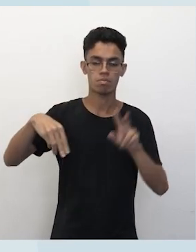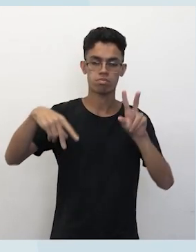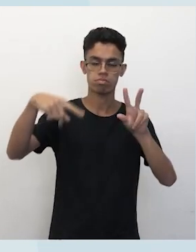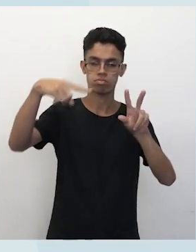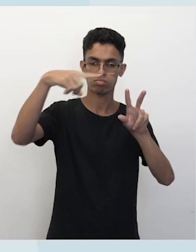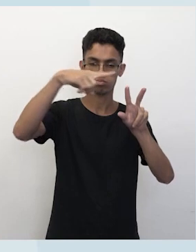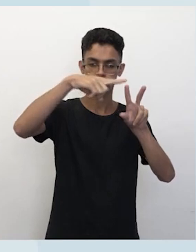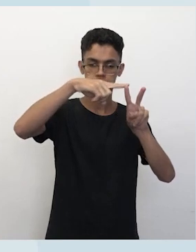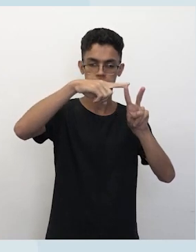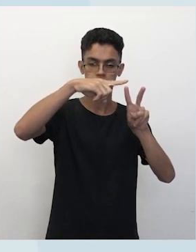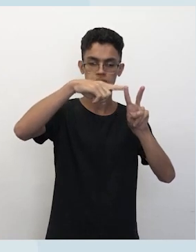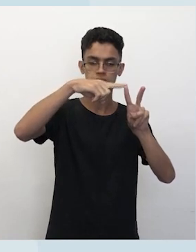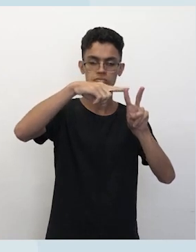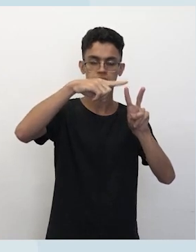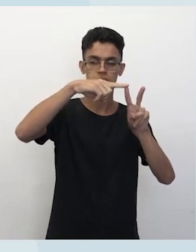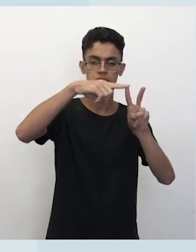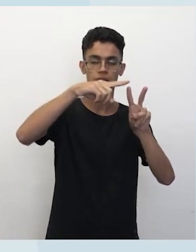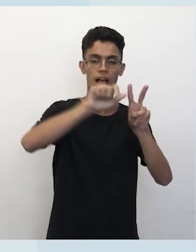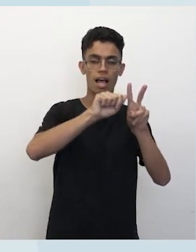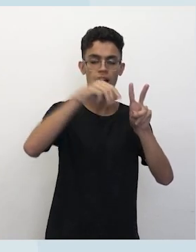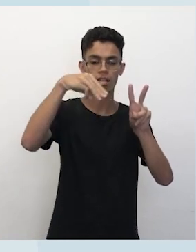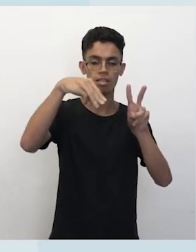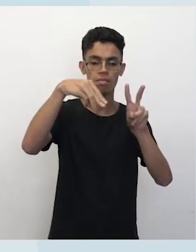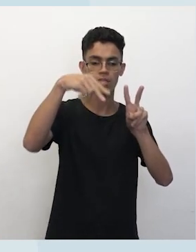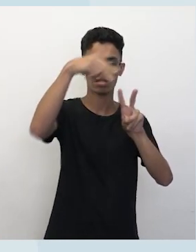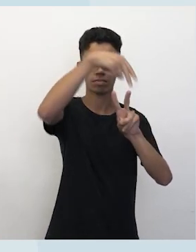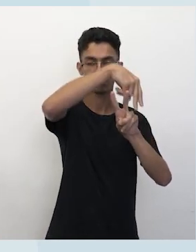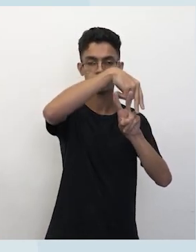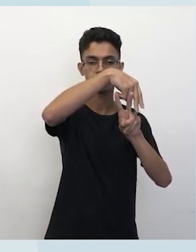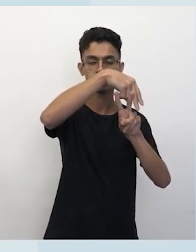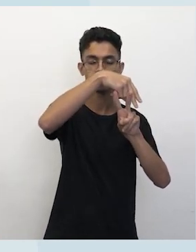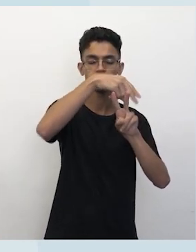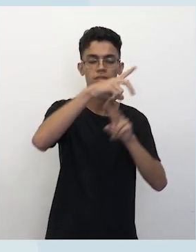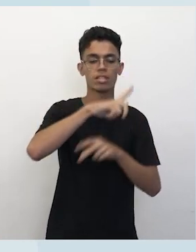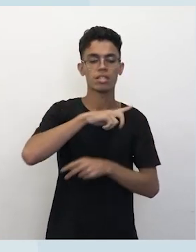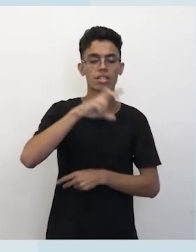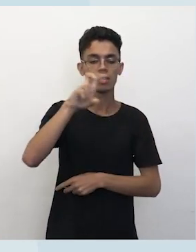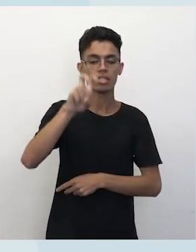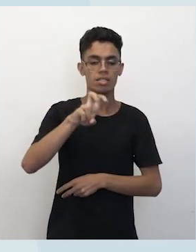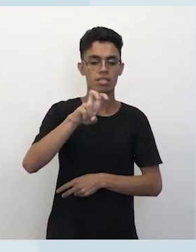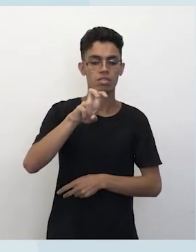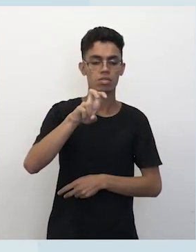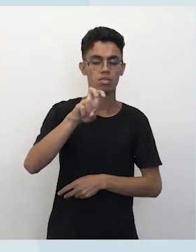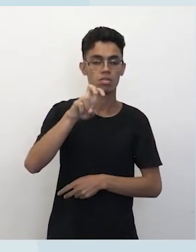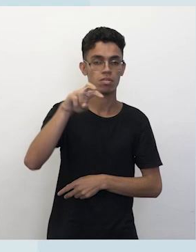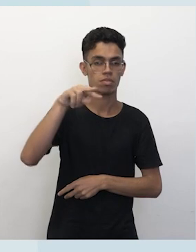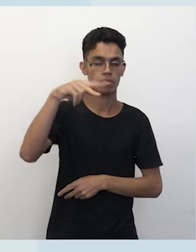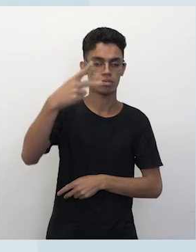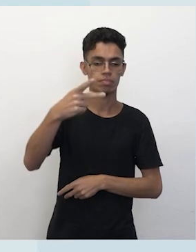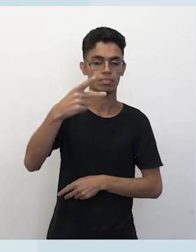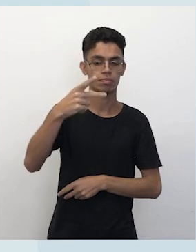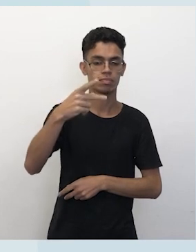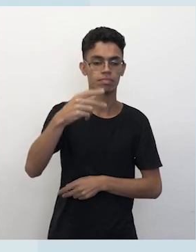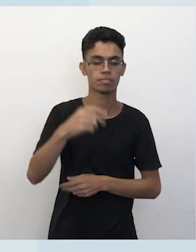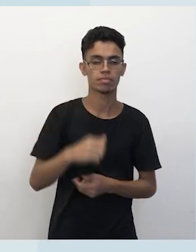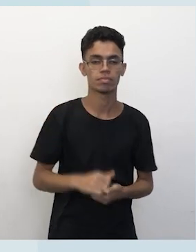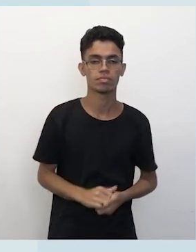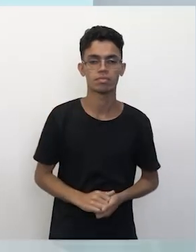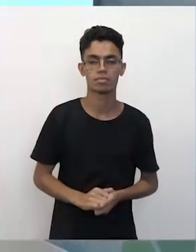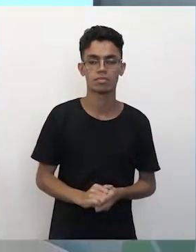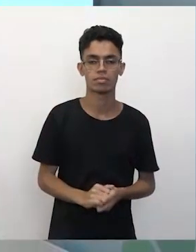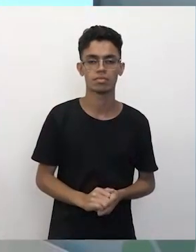do radical, tá? Numericamente, o que a gente tem? 5 elevado a 2/3. Na prática, temos raiz cúbica de 5